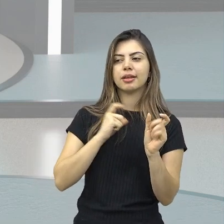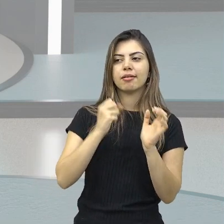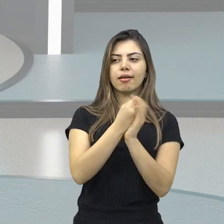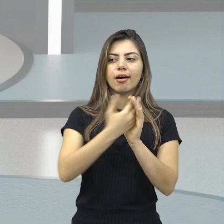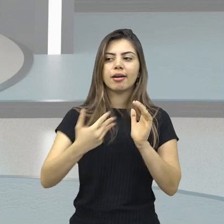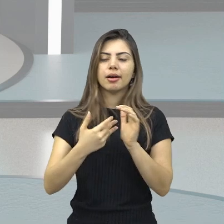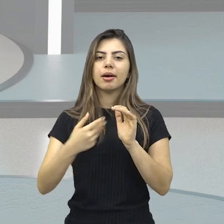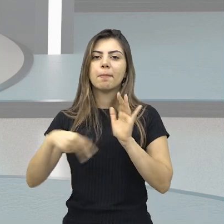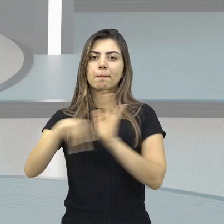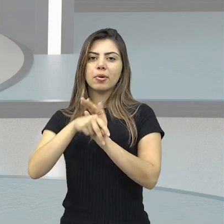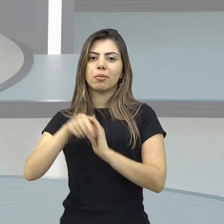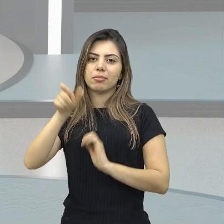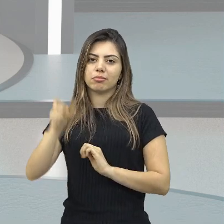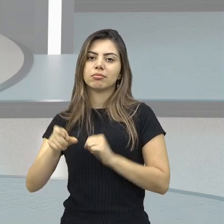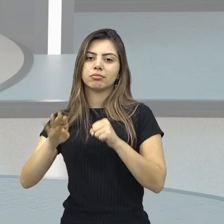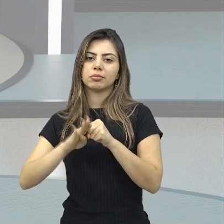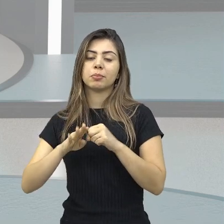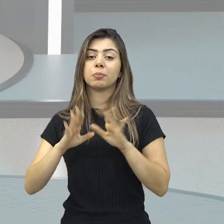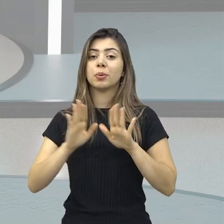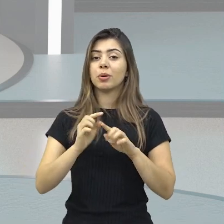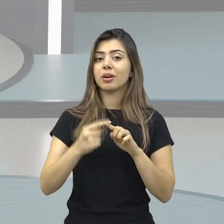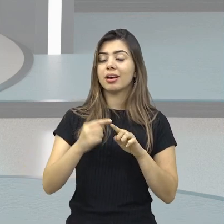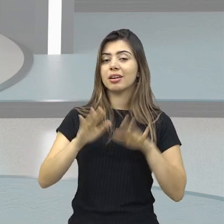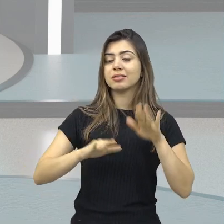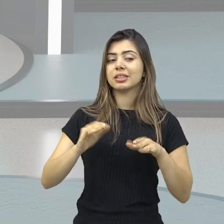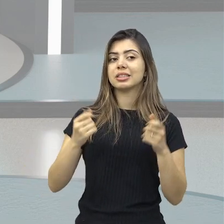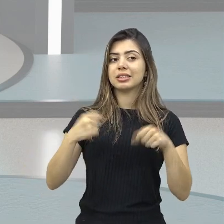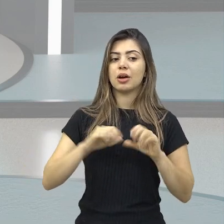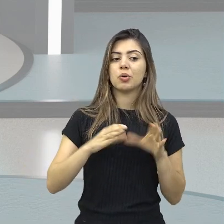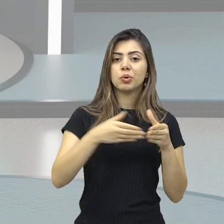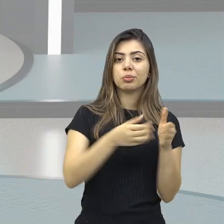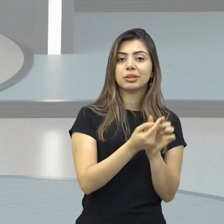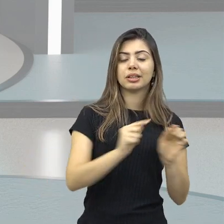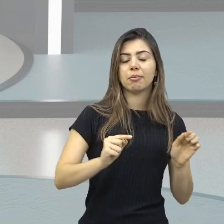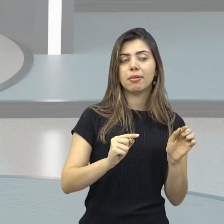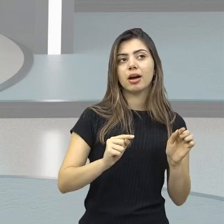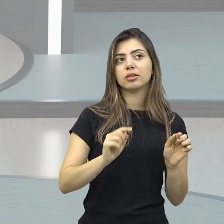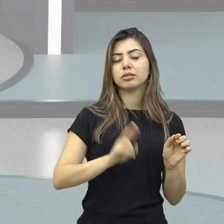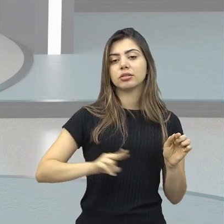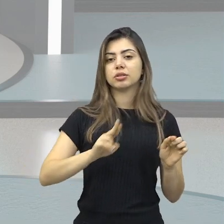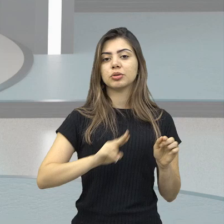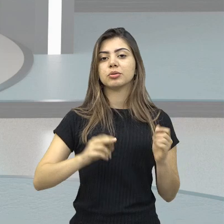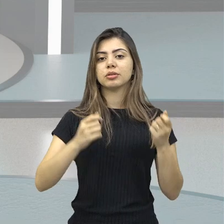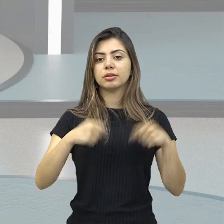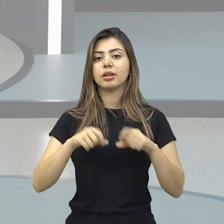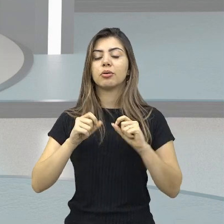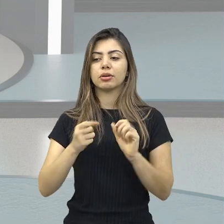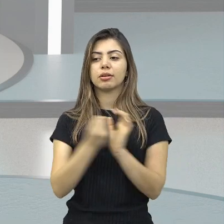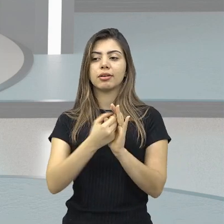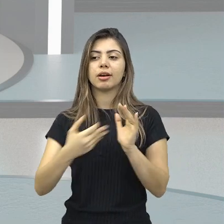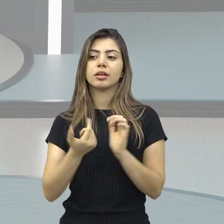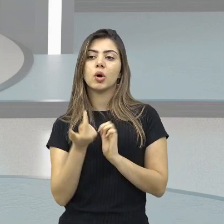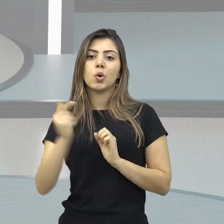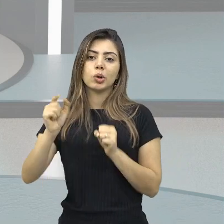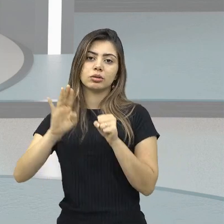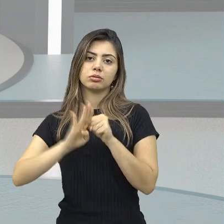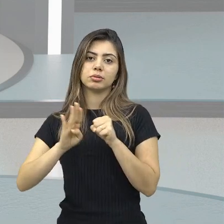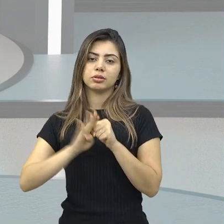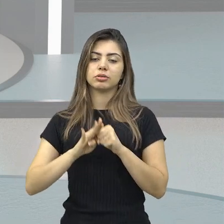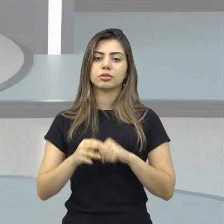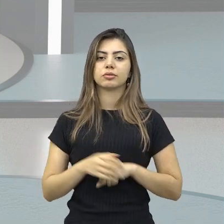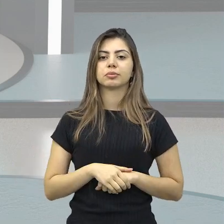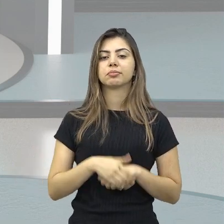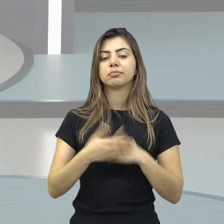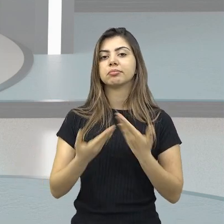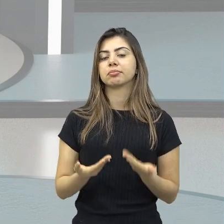posso ter uma classe gramatical, um substantivo, por exemplo, sendo utilizado para qualificar um outro substantivo, por exemplo.